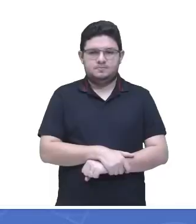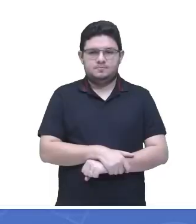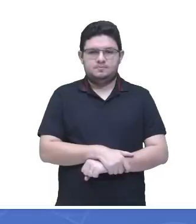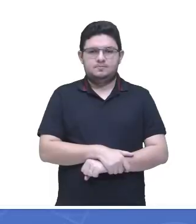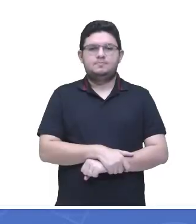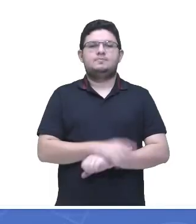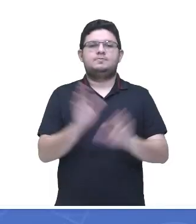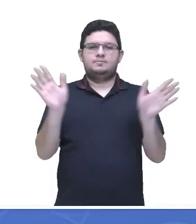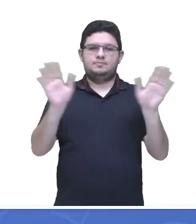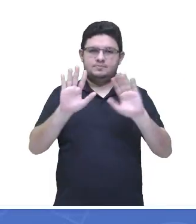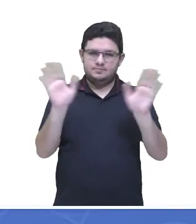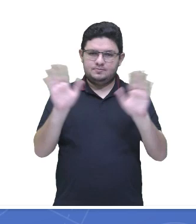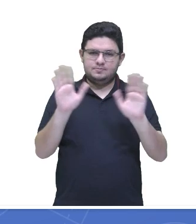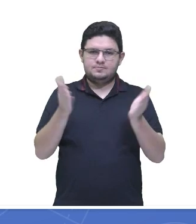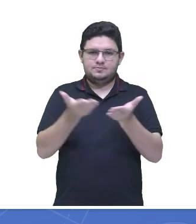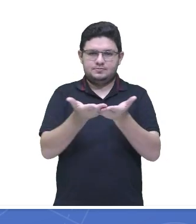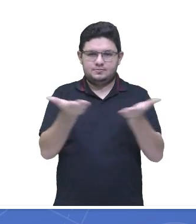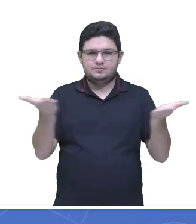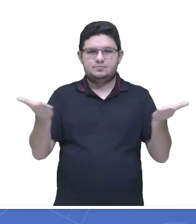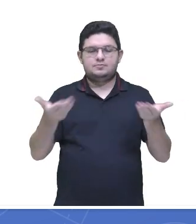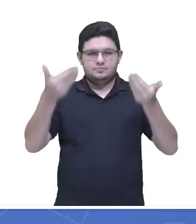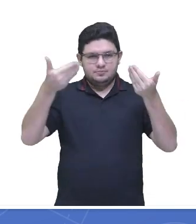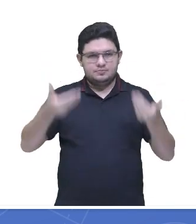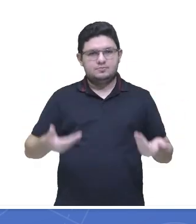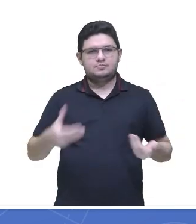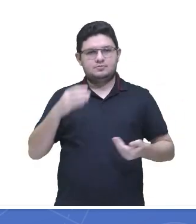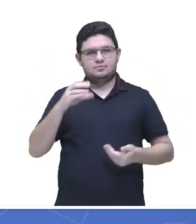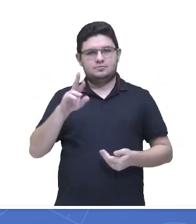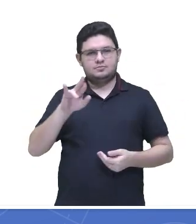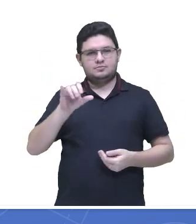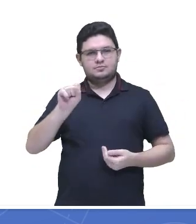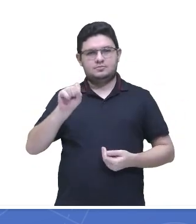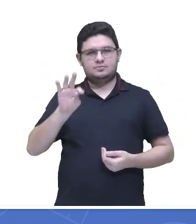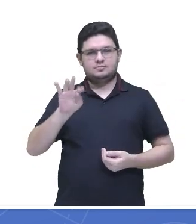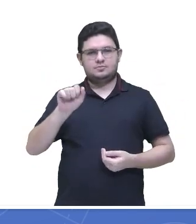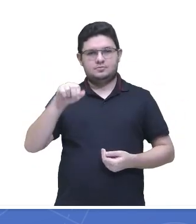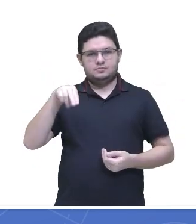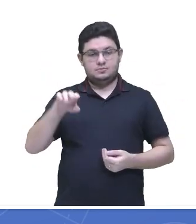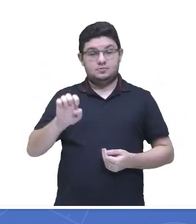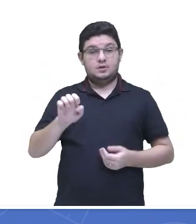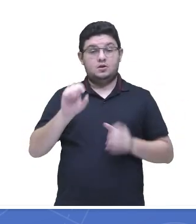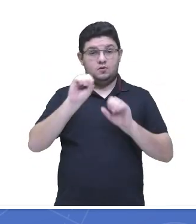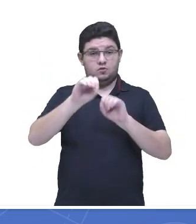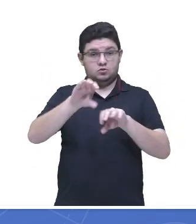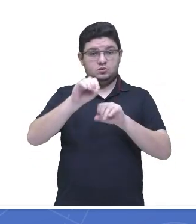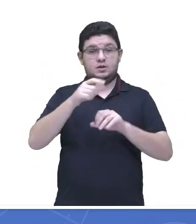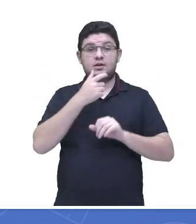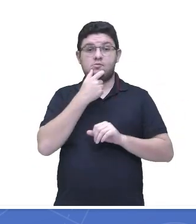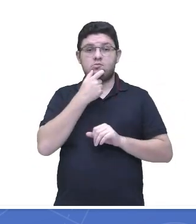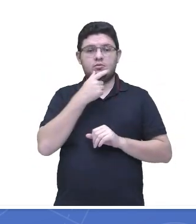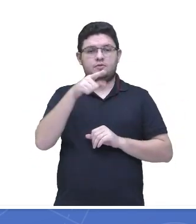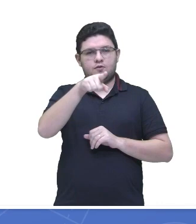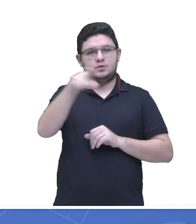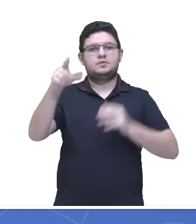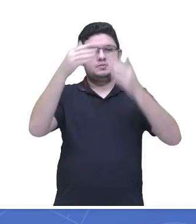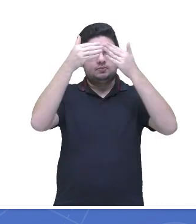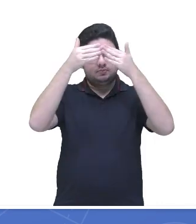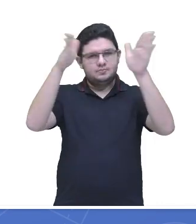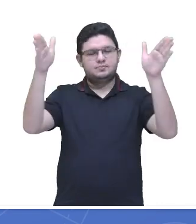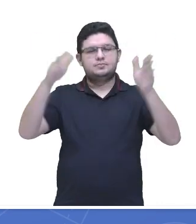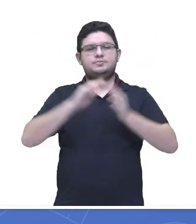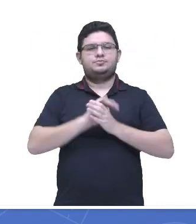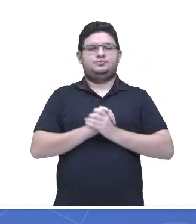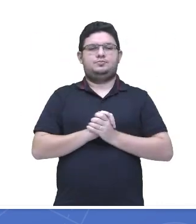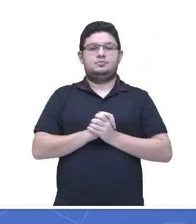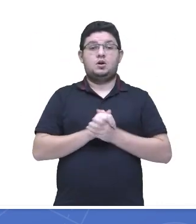Hi there! Eu sou a teacher Cristiane Mourão e eu vou descomplicar a língua inglesa para vocês. A aula de